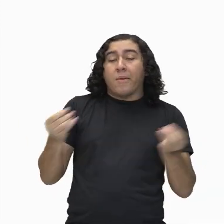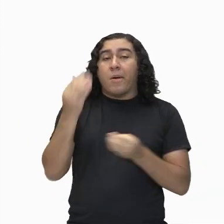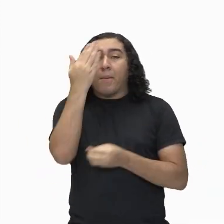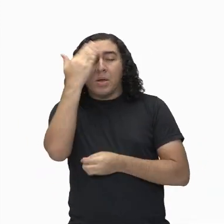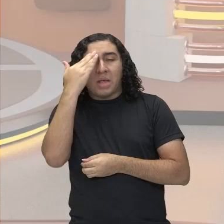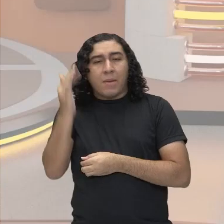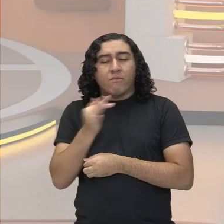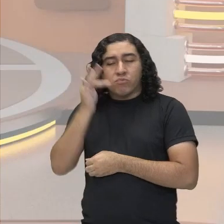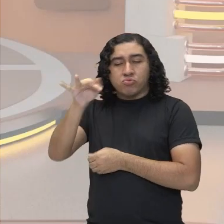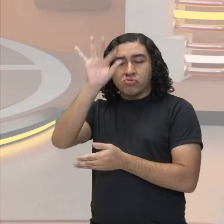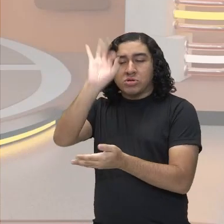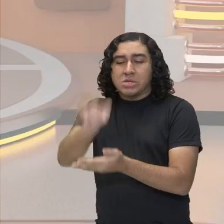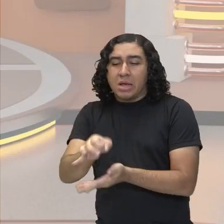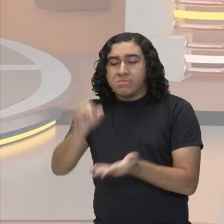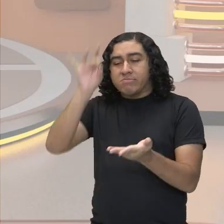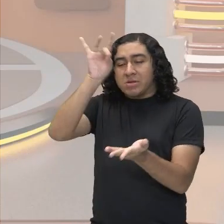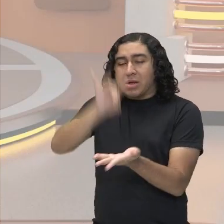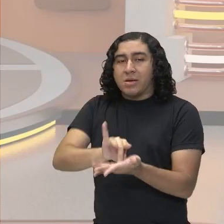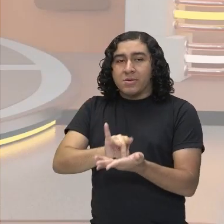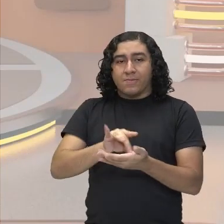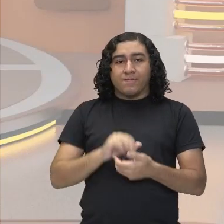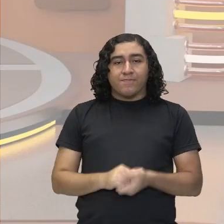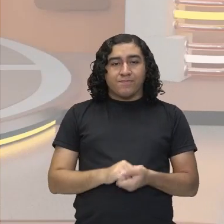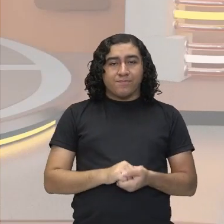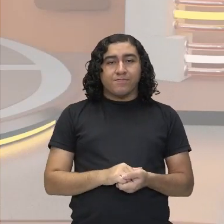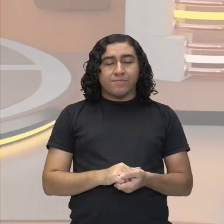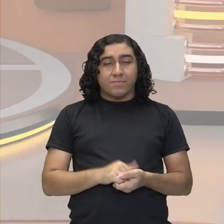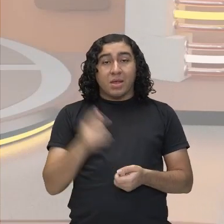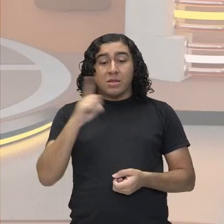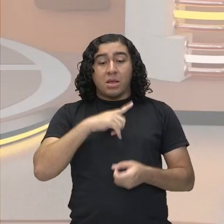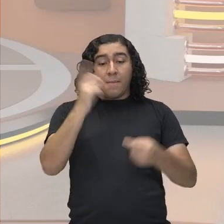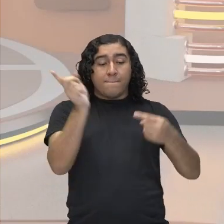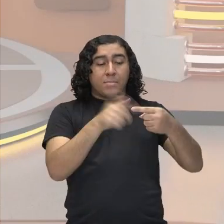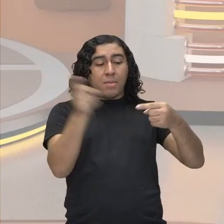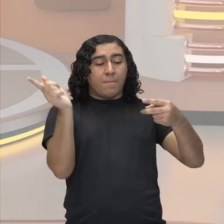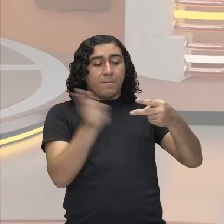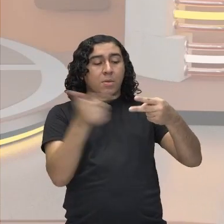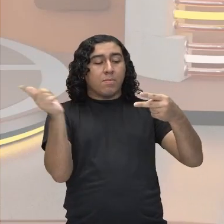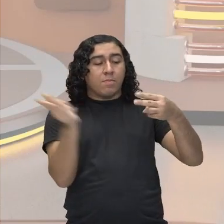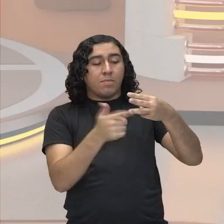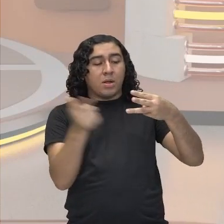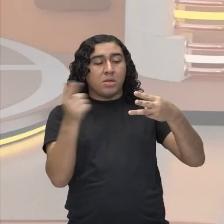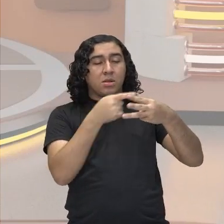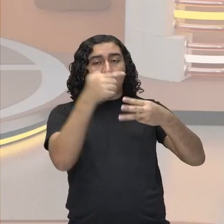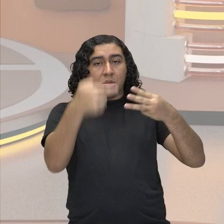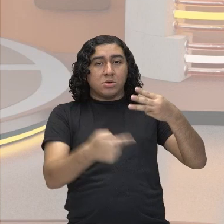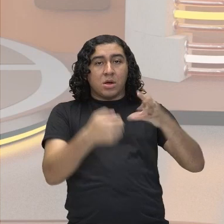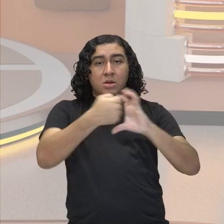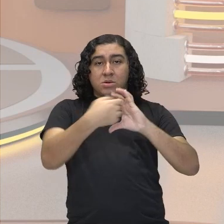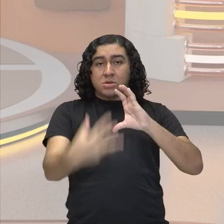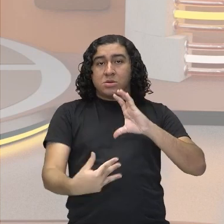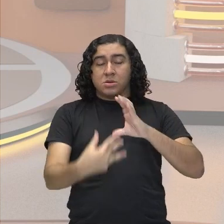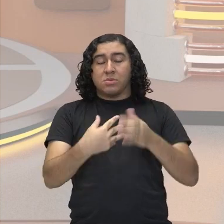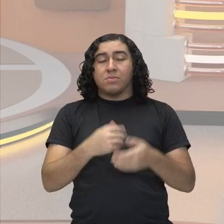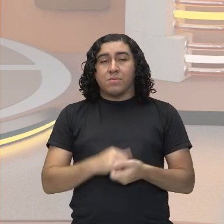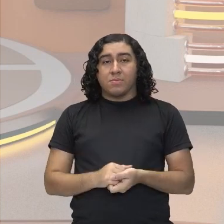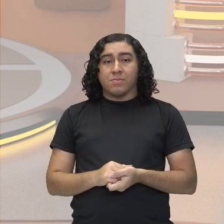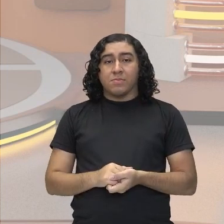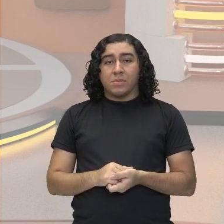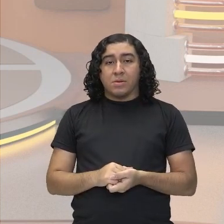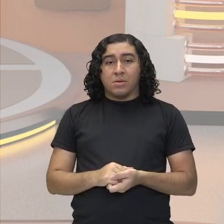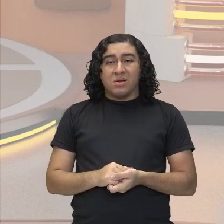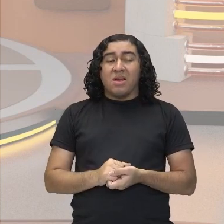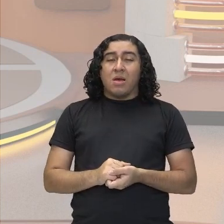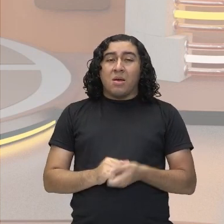Imprevisível. Olha só, fluida, em constante movimento, imprevisível, porque eu não sei o que